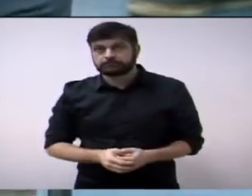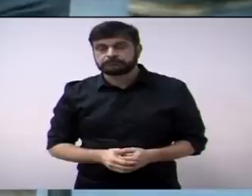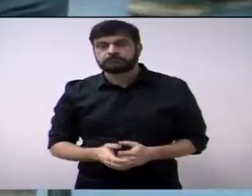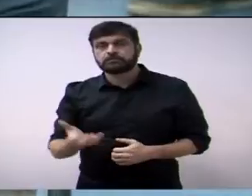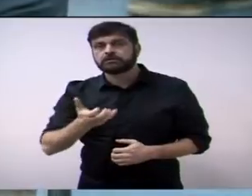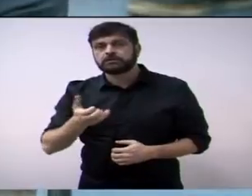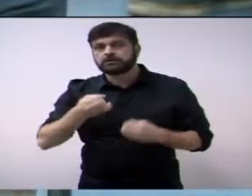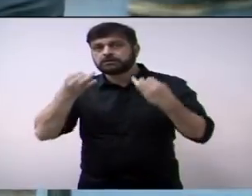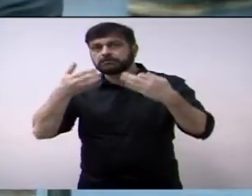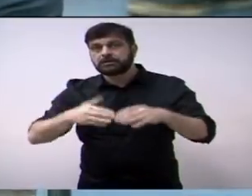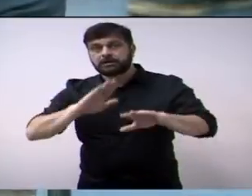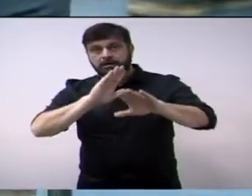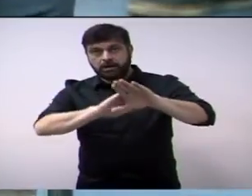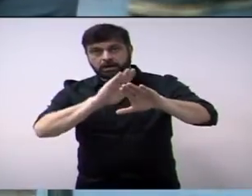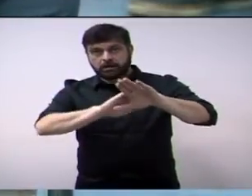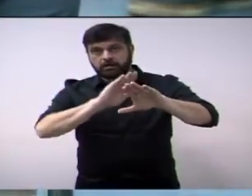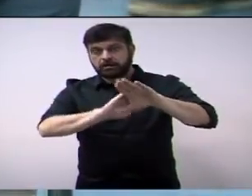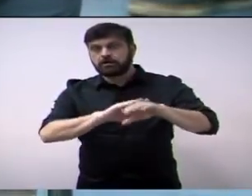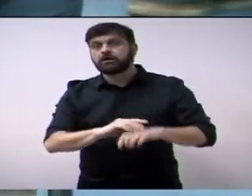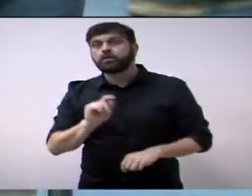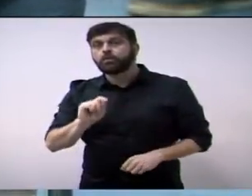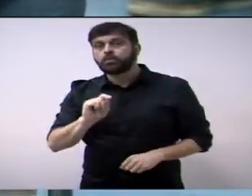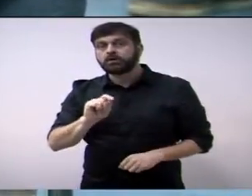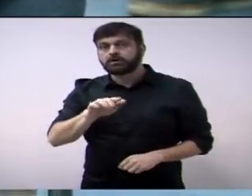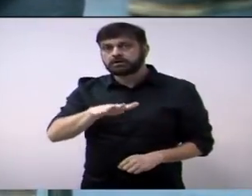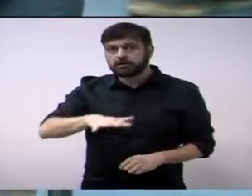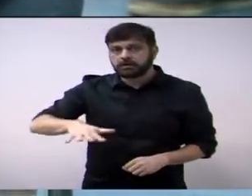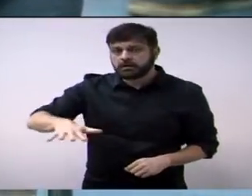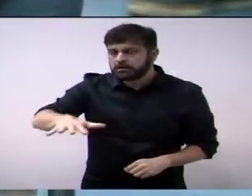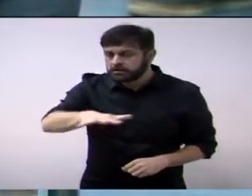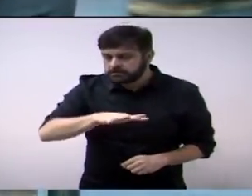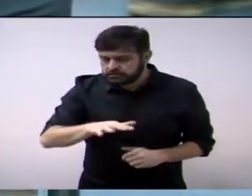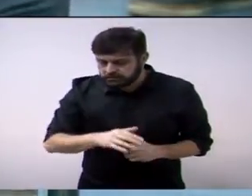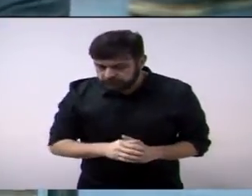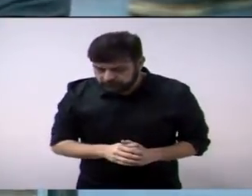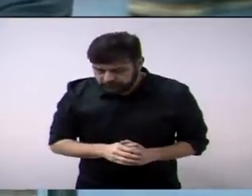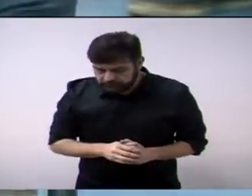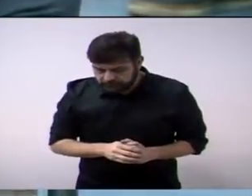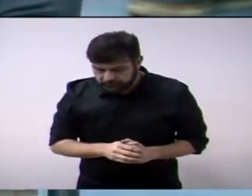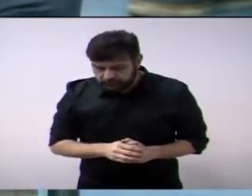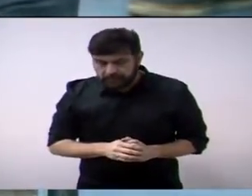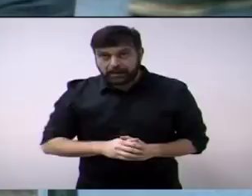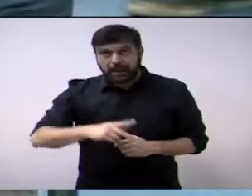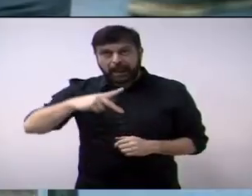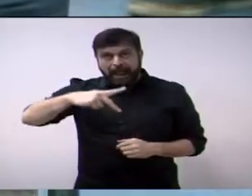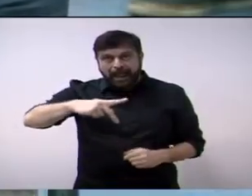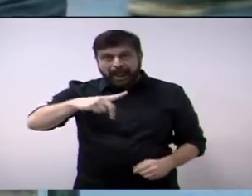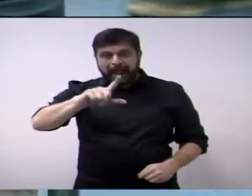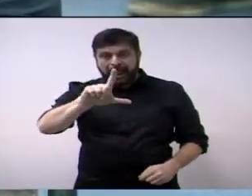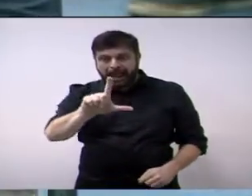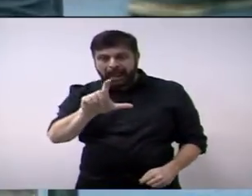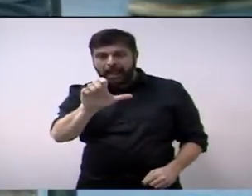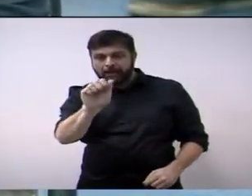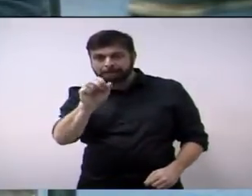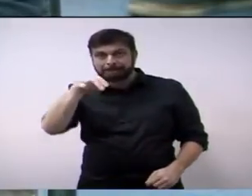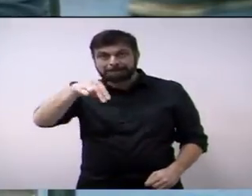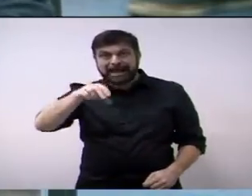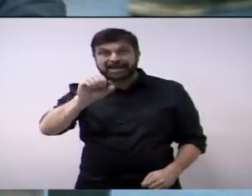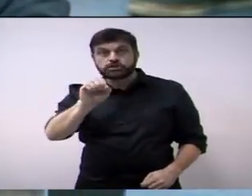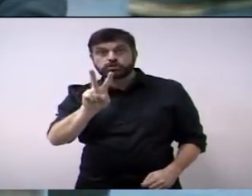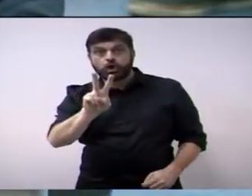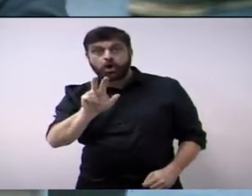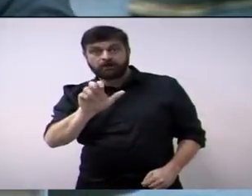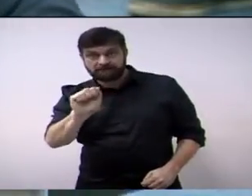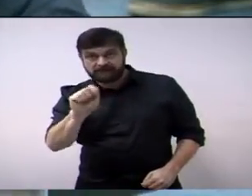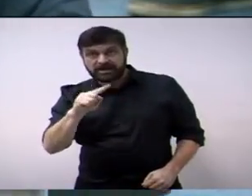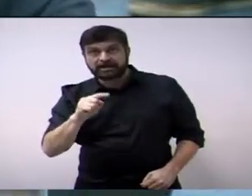Gostaria de falar sobre o meu requerimento da situação da Planova. A Planova está aí muitos anos no hospital da nossa